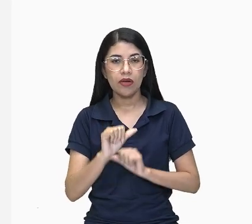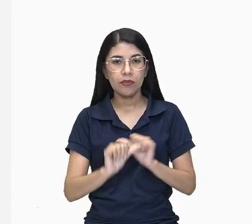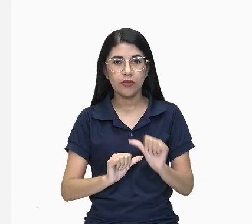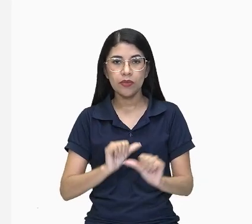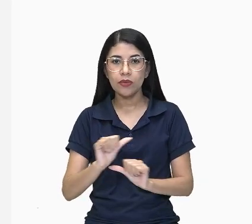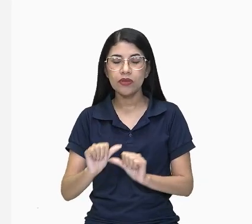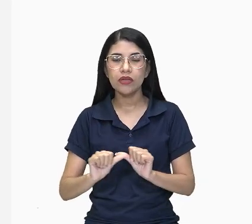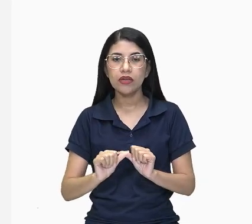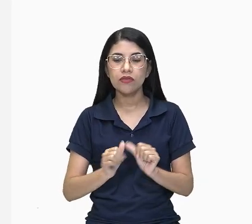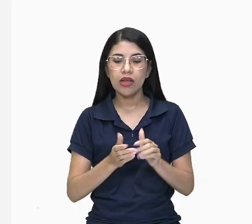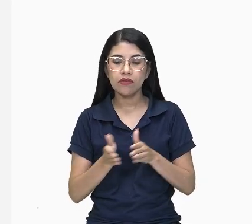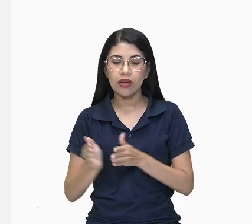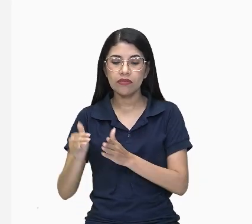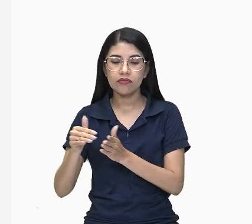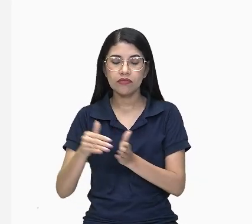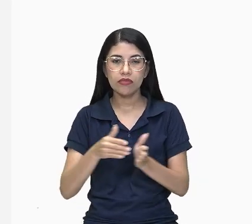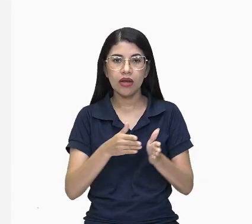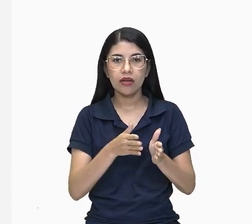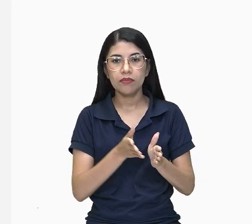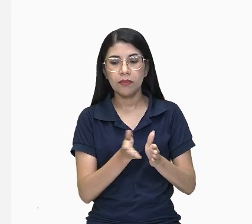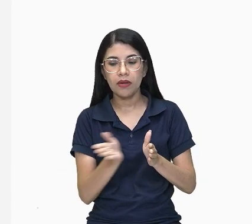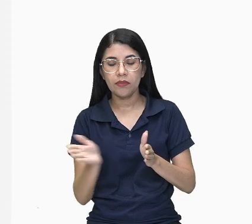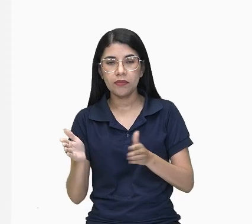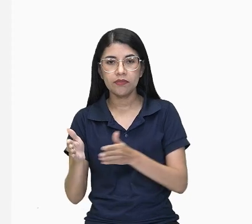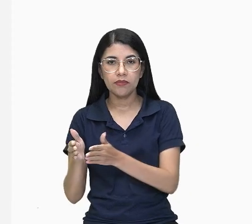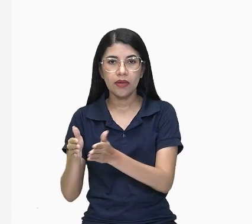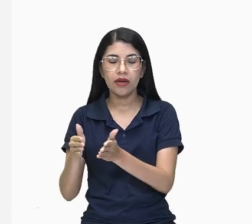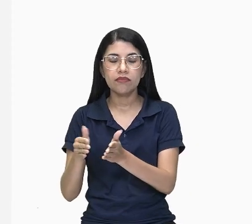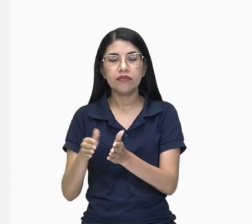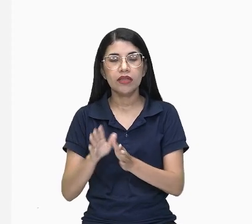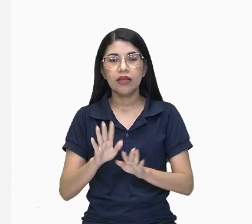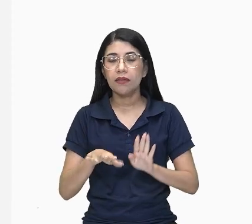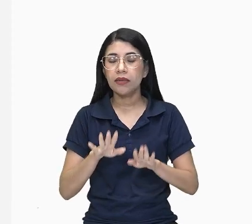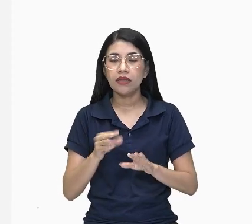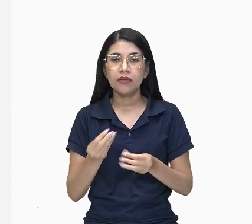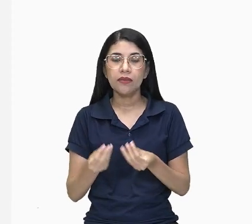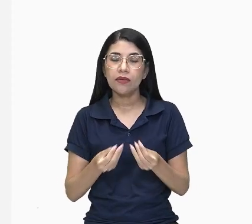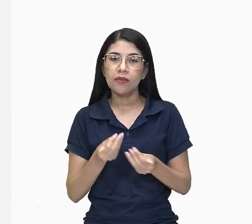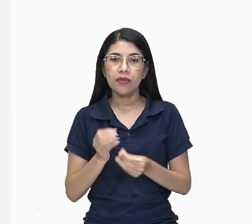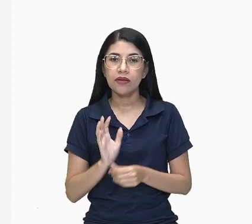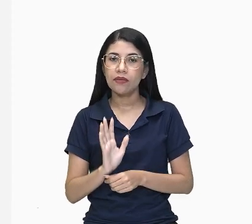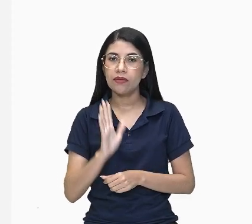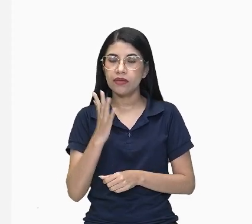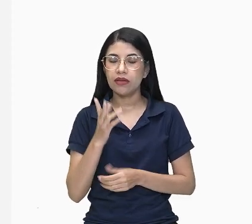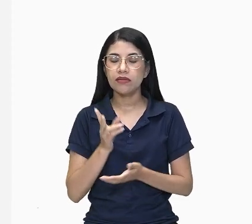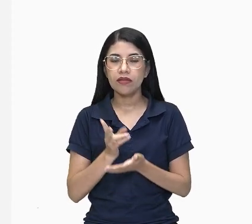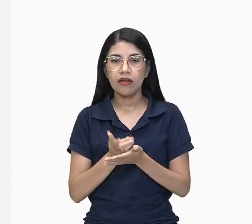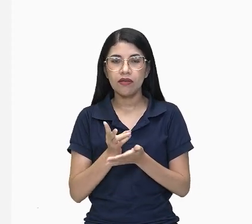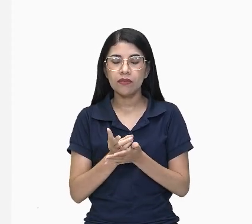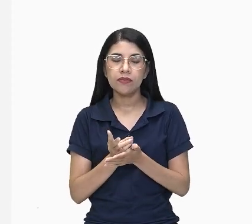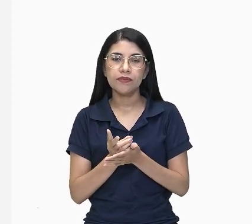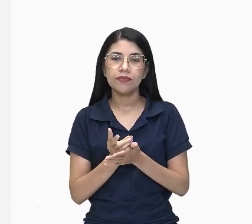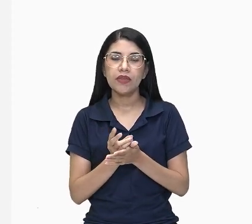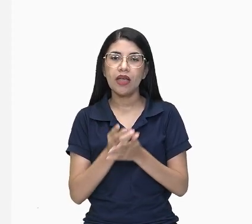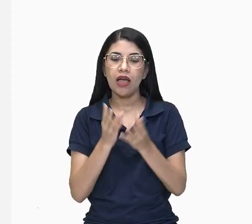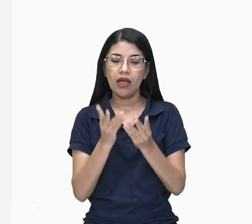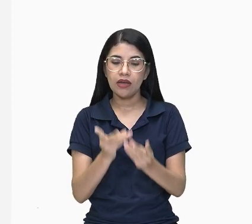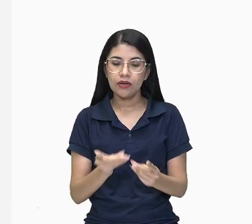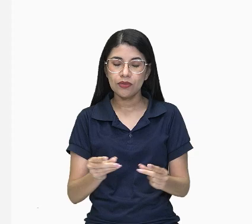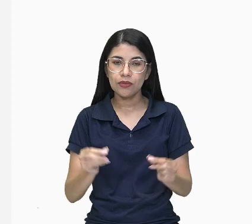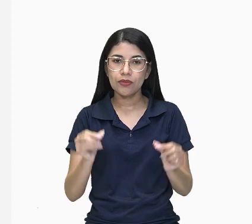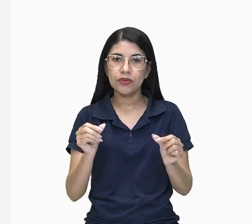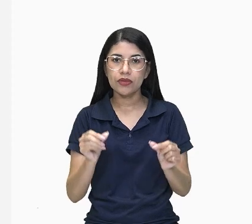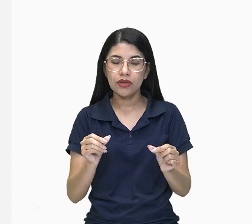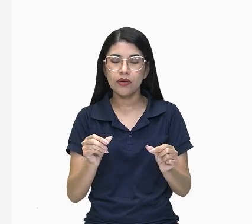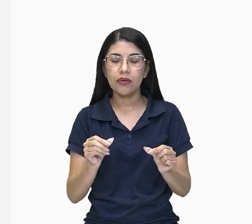de posição ao longo do seu perfil, através de um processo contínuo de erosão e deposição em